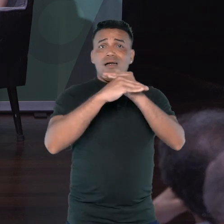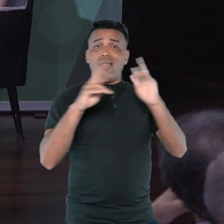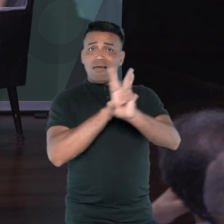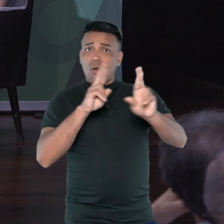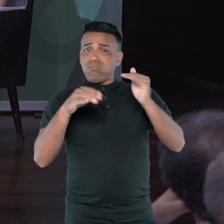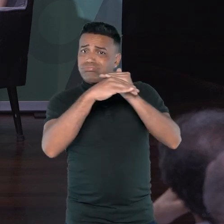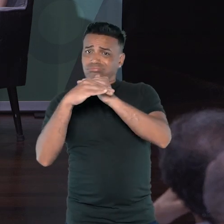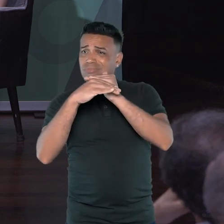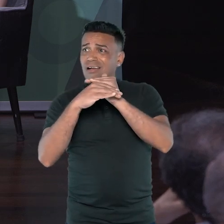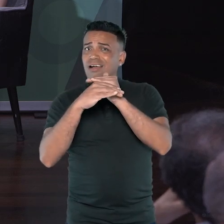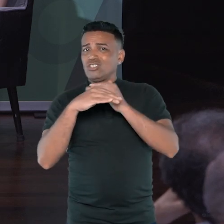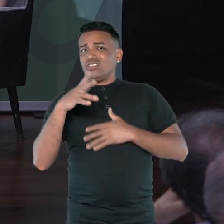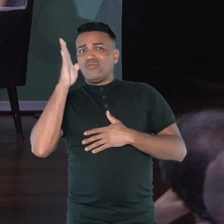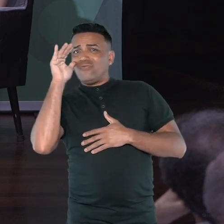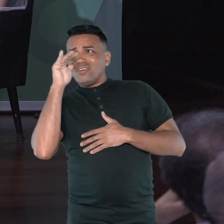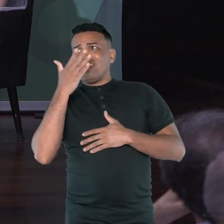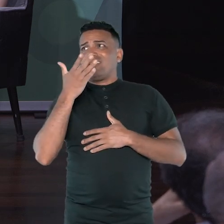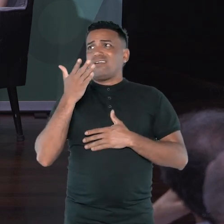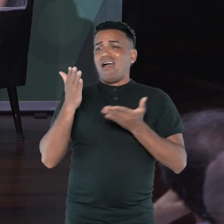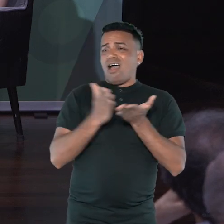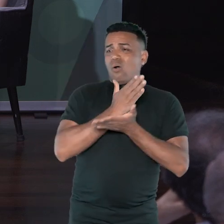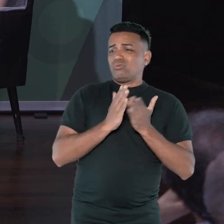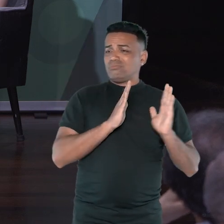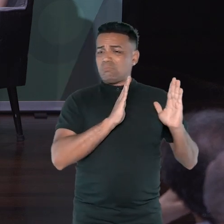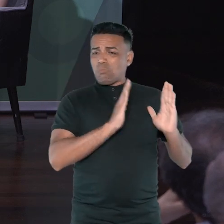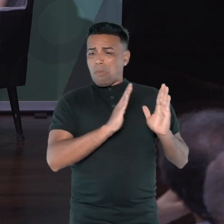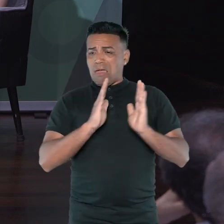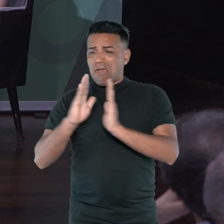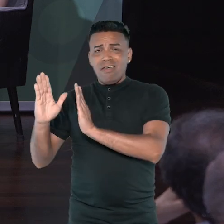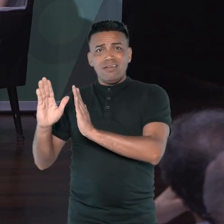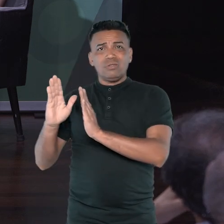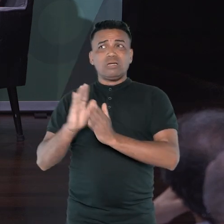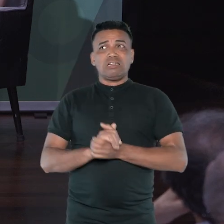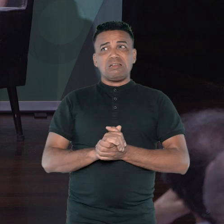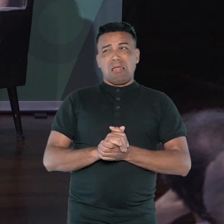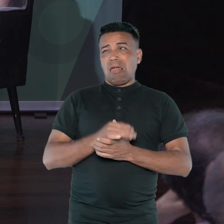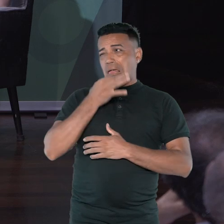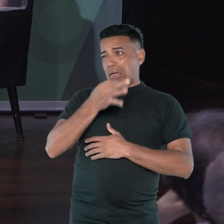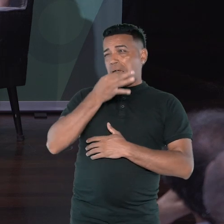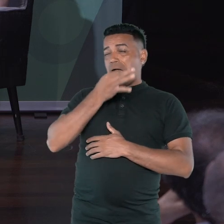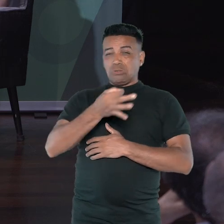gente ver como, em alguns momentos, a gente supõe muito, quando a gente supõe muito